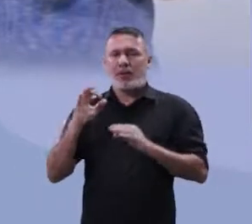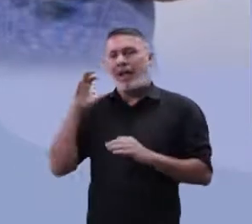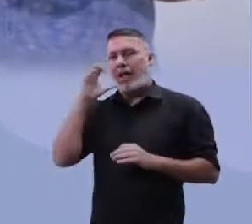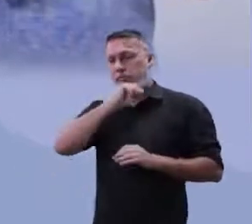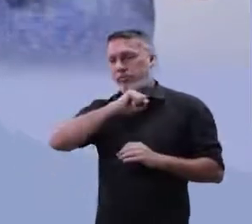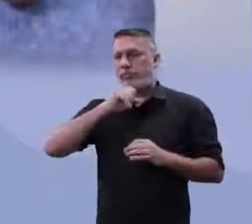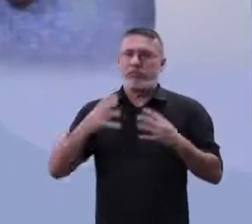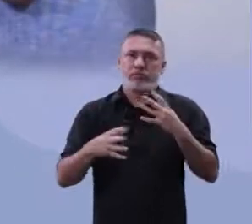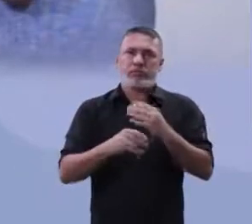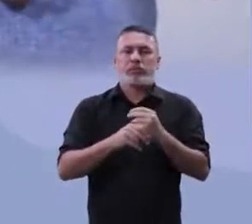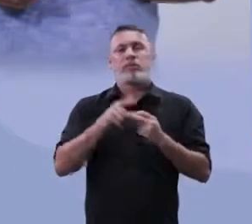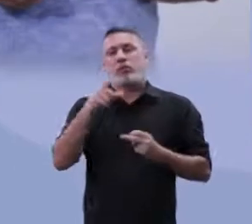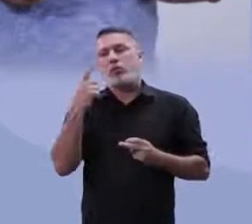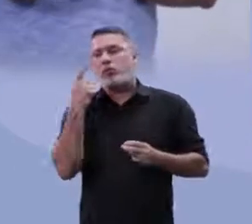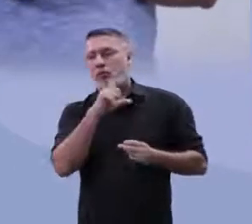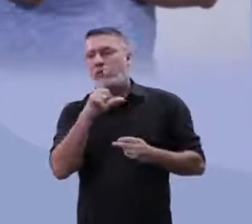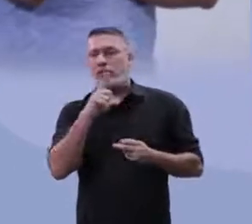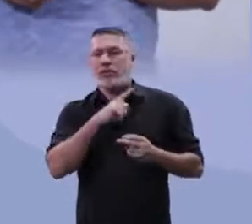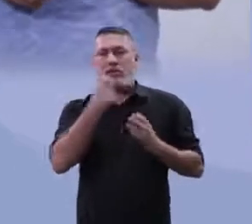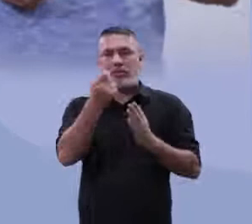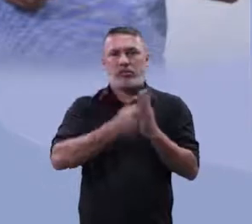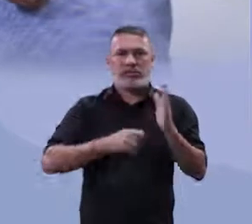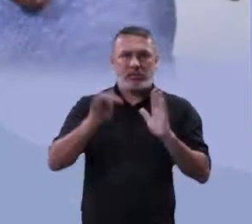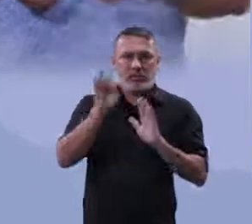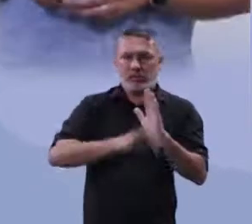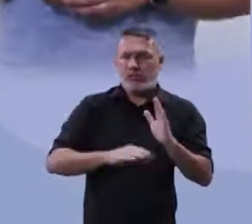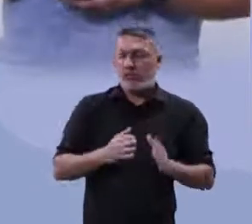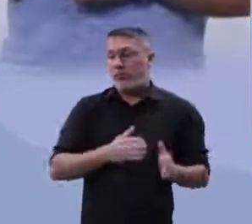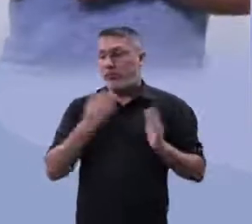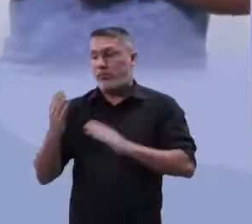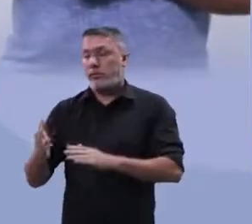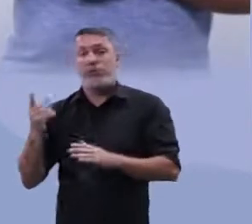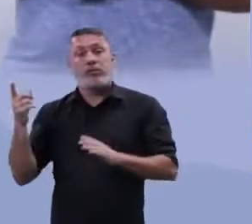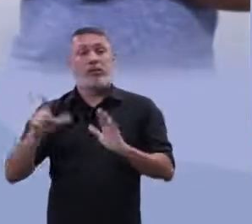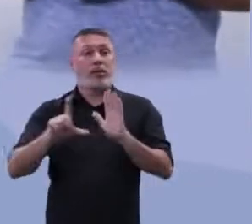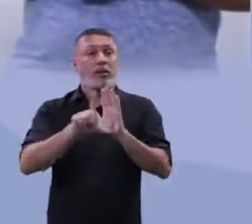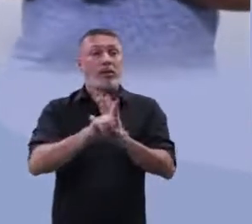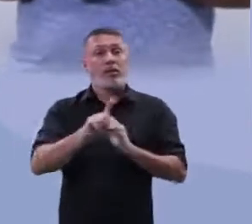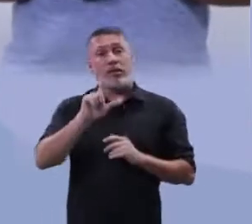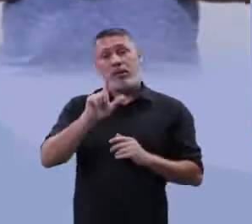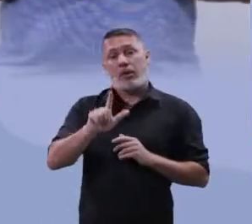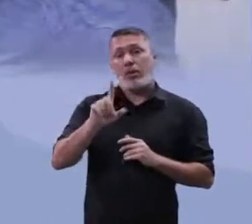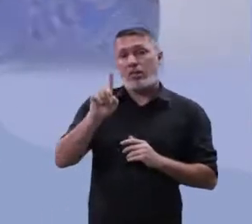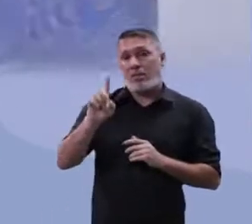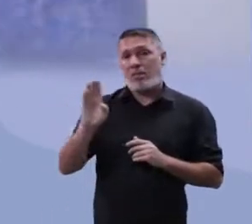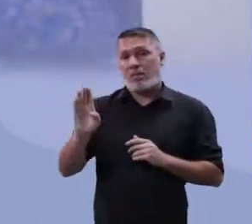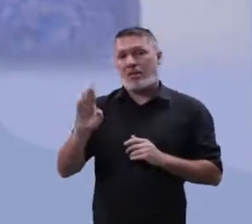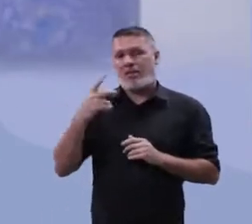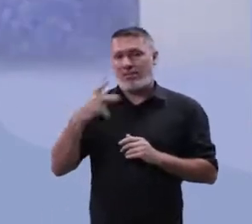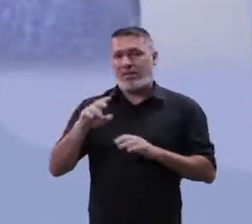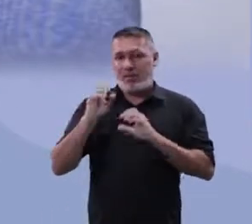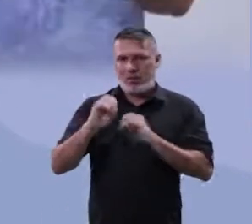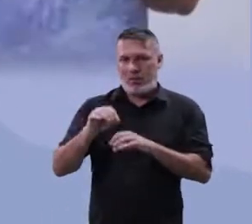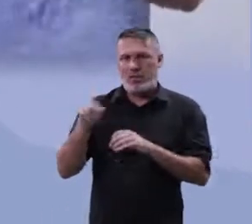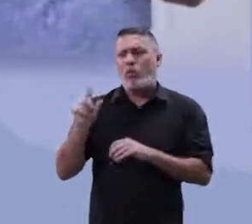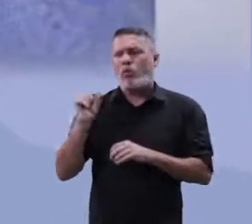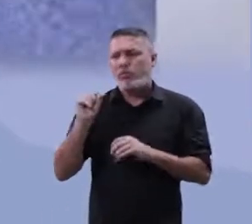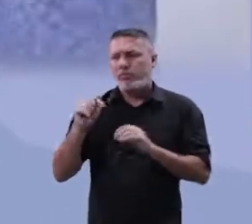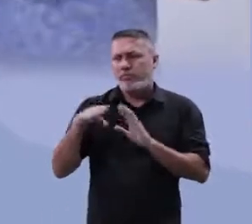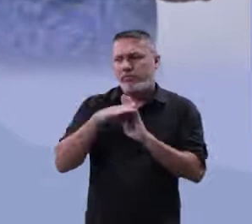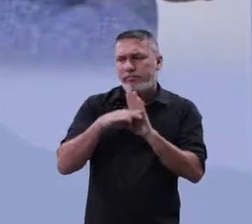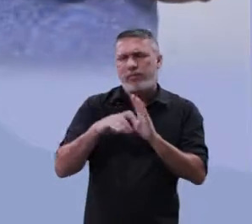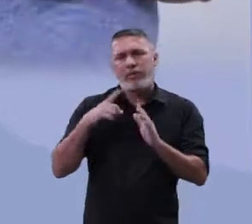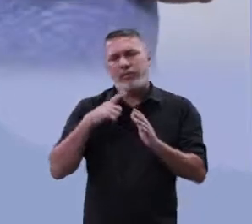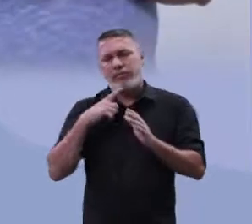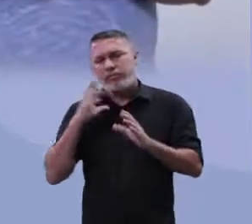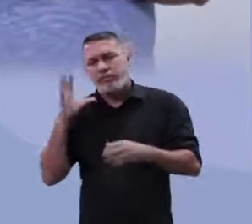o mais rápido possível e você pode jogar dentro da sua redação. A Lei de Diretrizes e Bases de Educação também, ela vai, né, trabalhar um